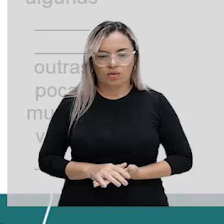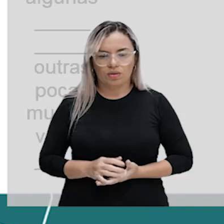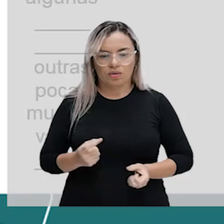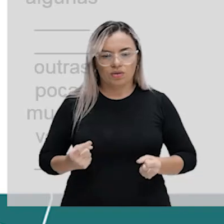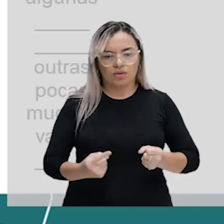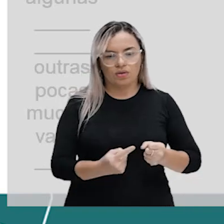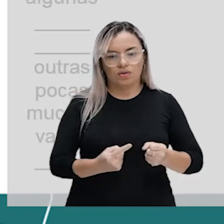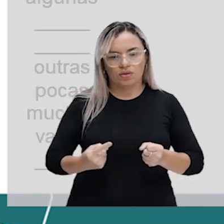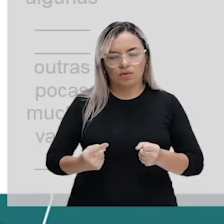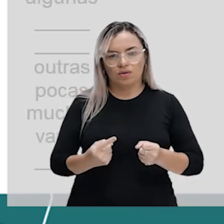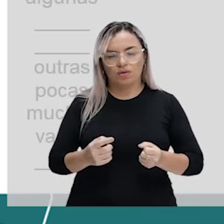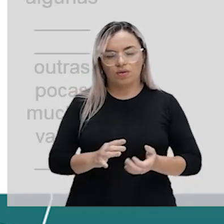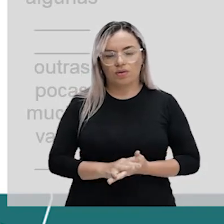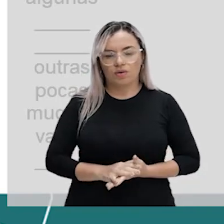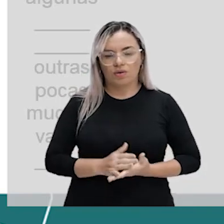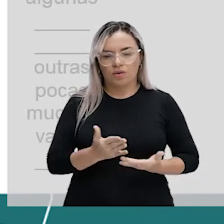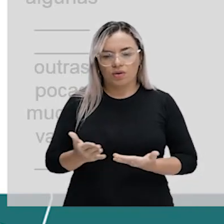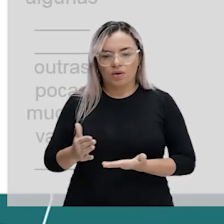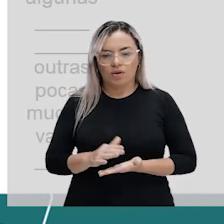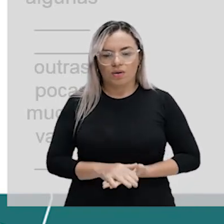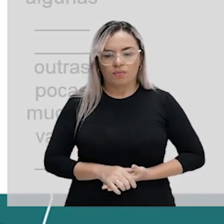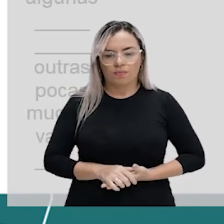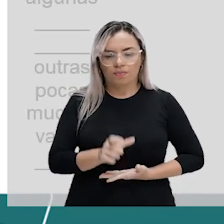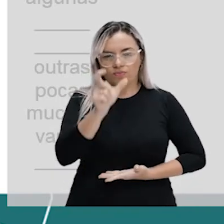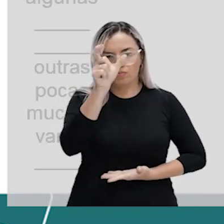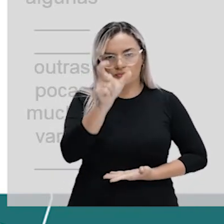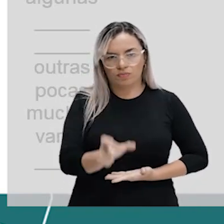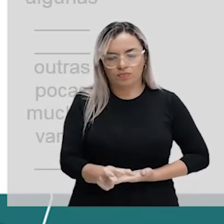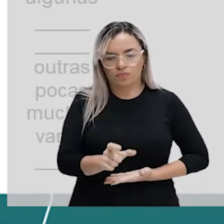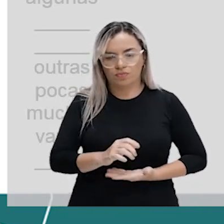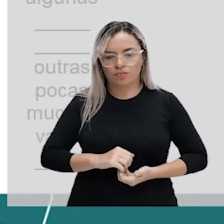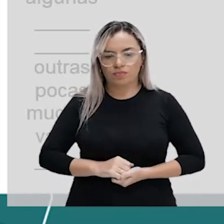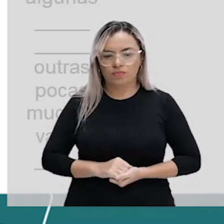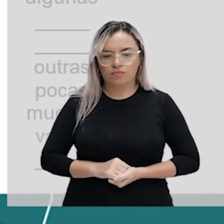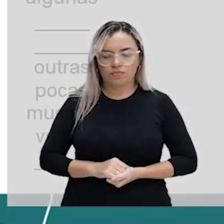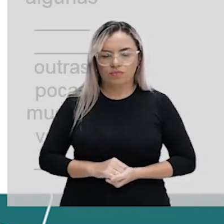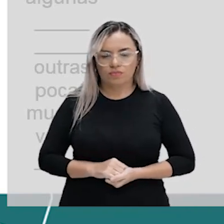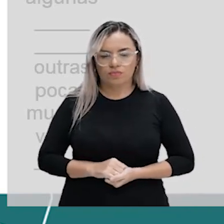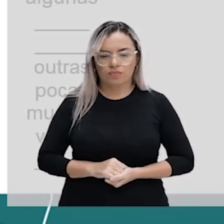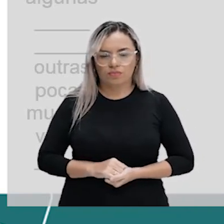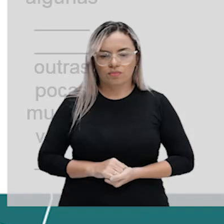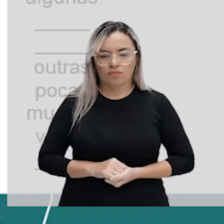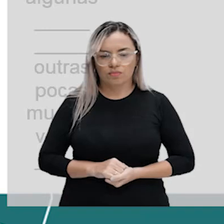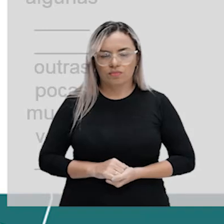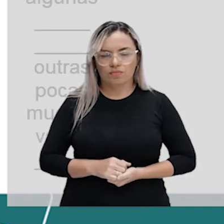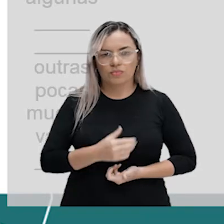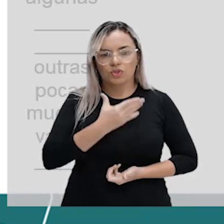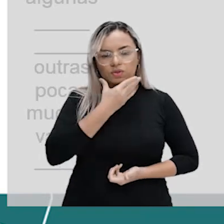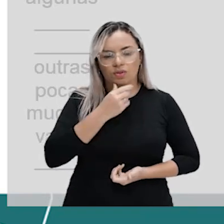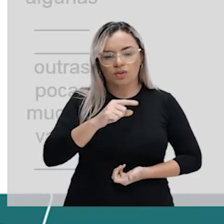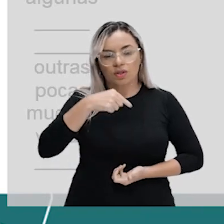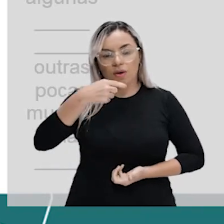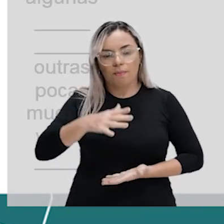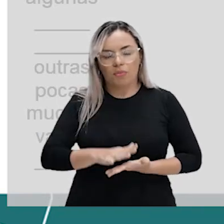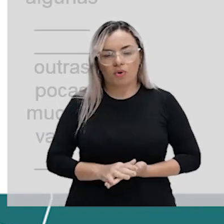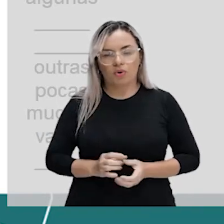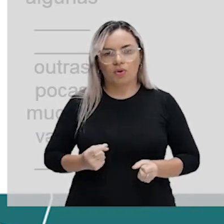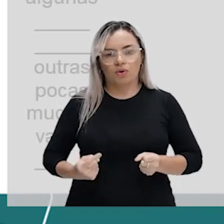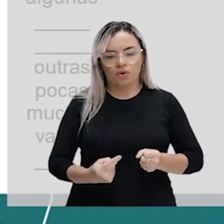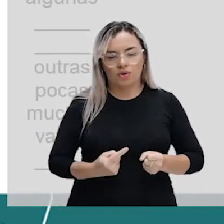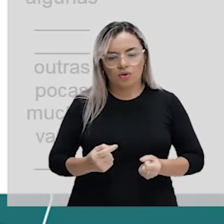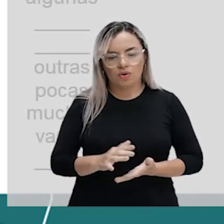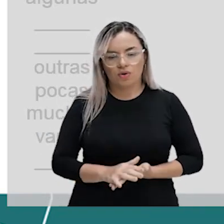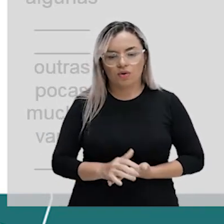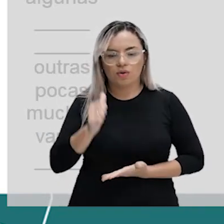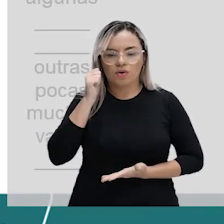ningún, ninguno, qualquer, outro, pouco, mucho. No feminino, alguna,